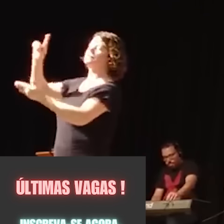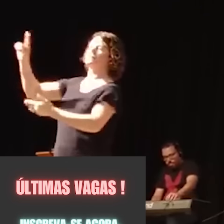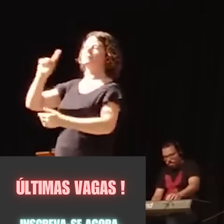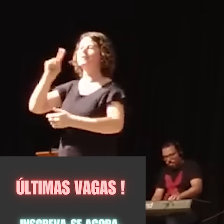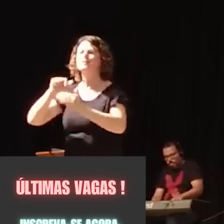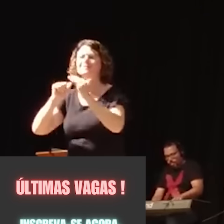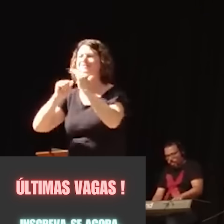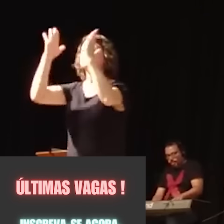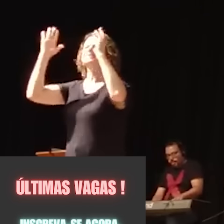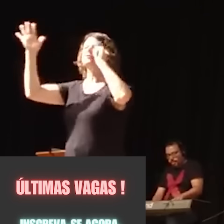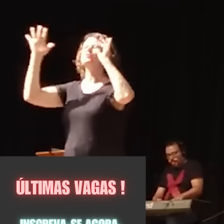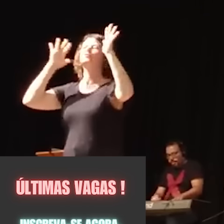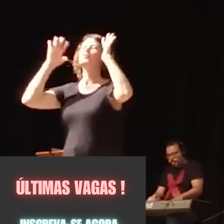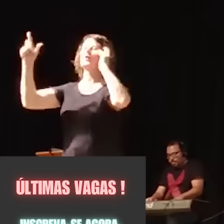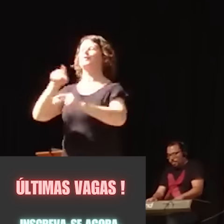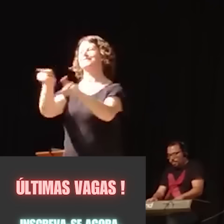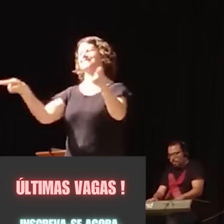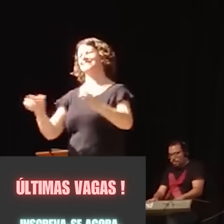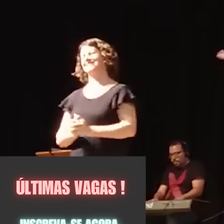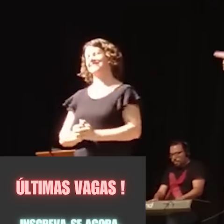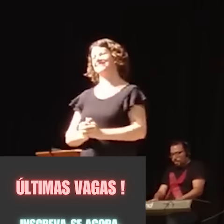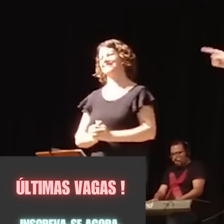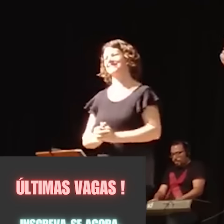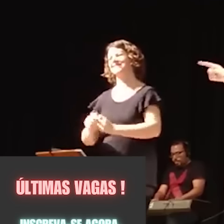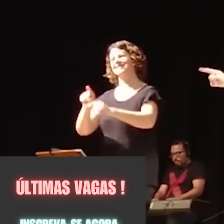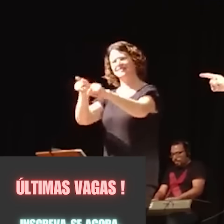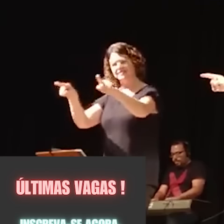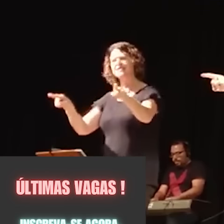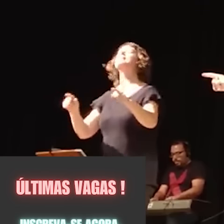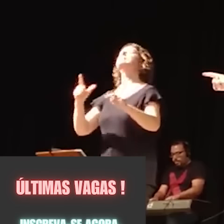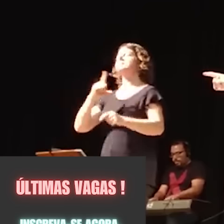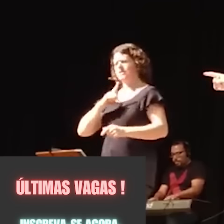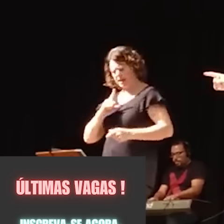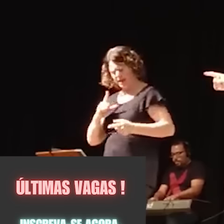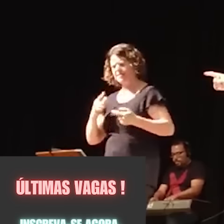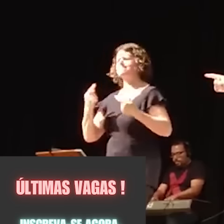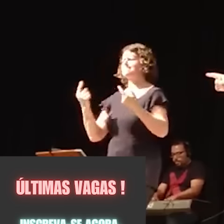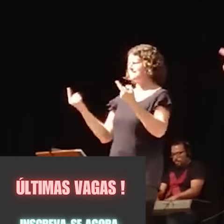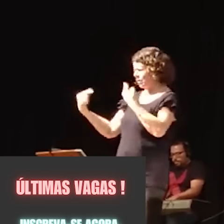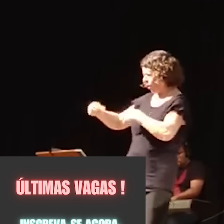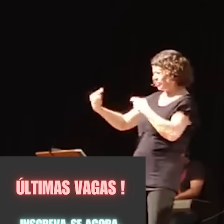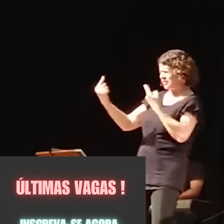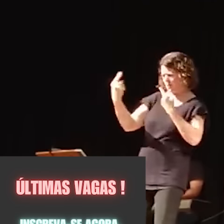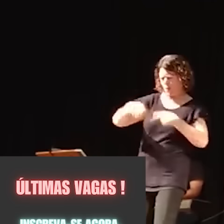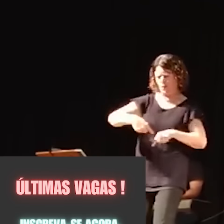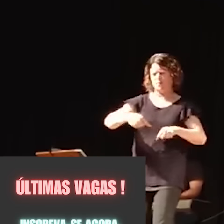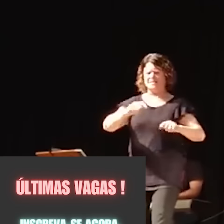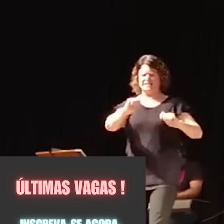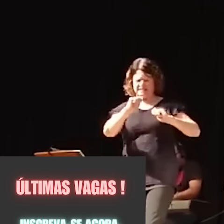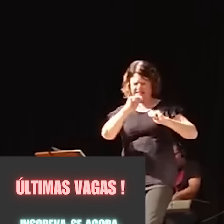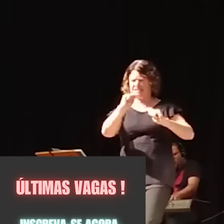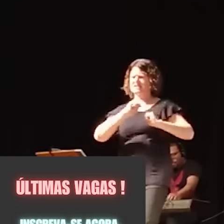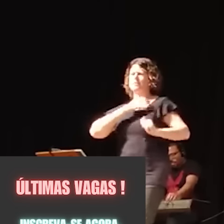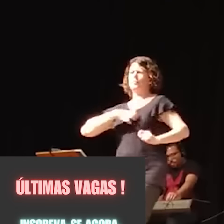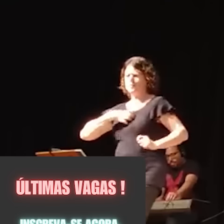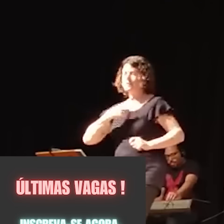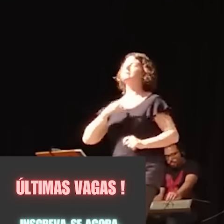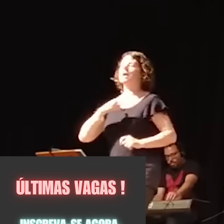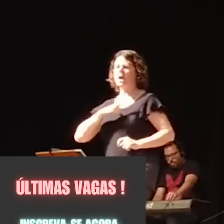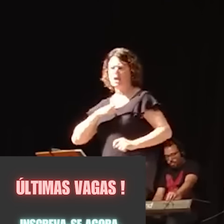desista dos seus sonhos você vai ser sim ameaçado você não está livre disso